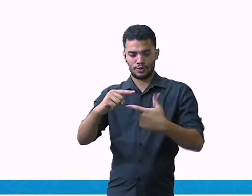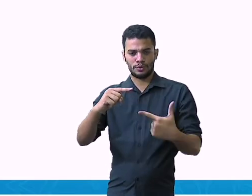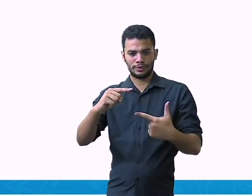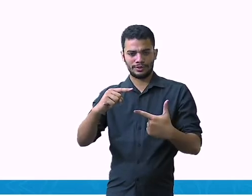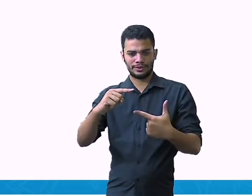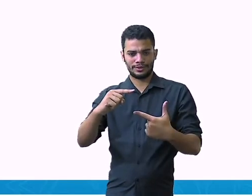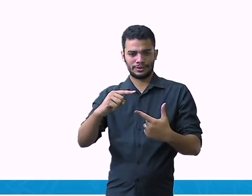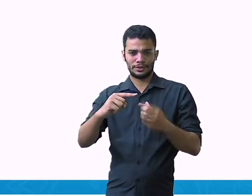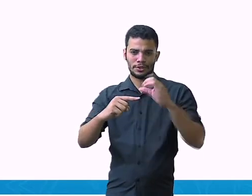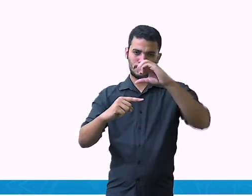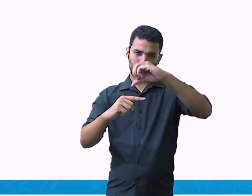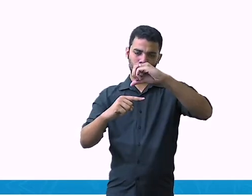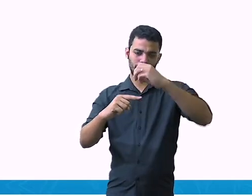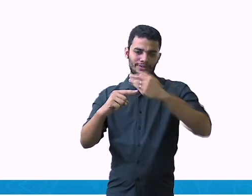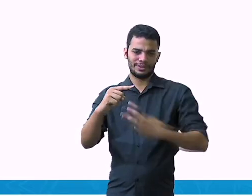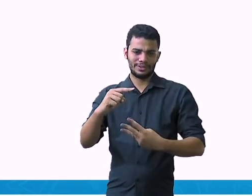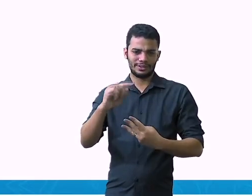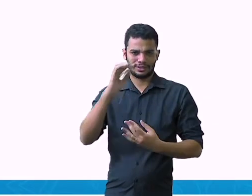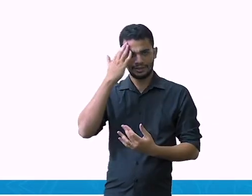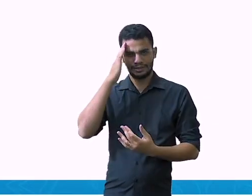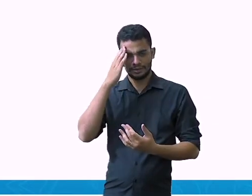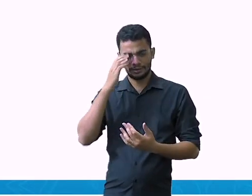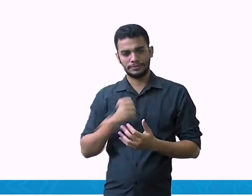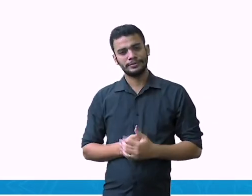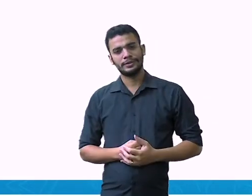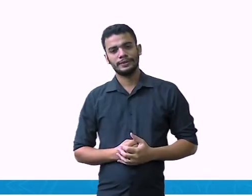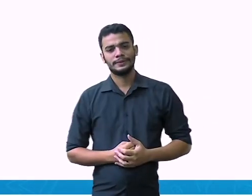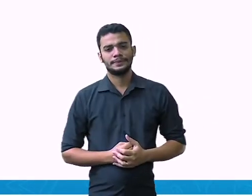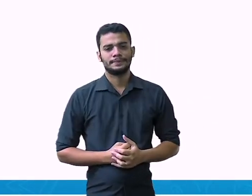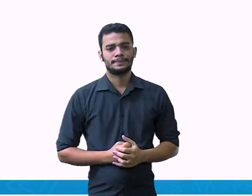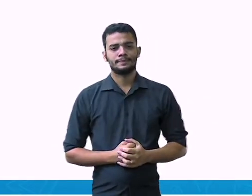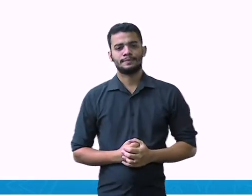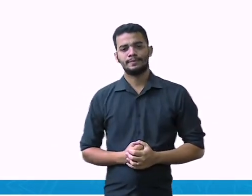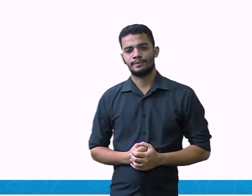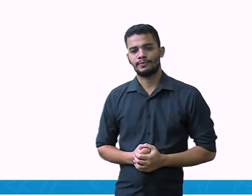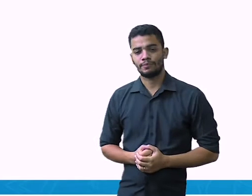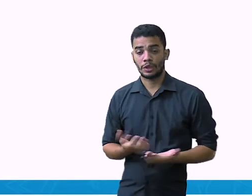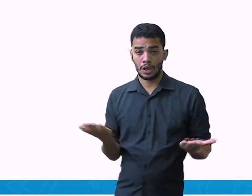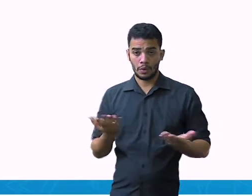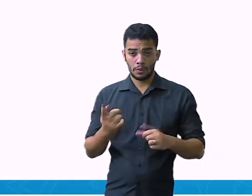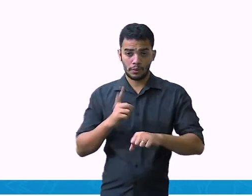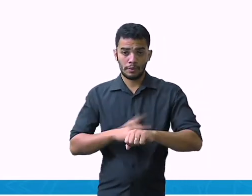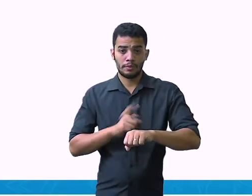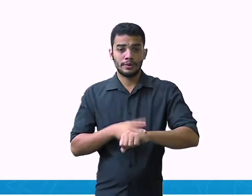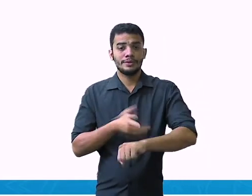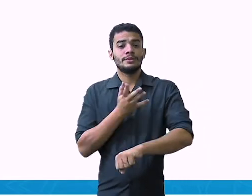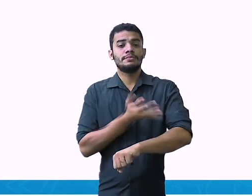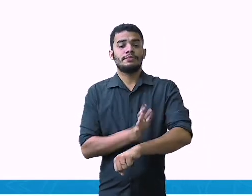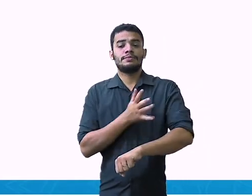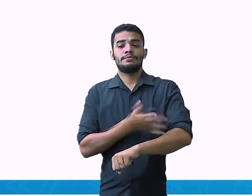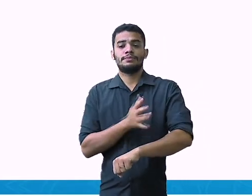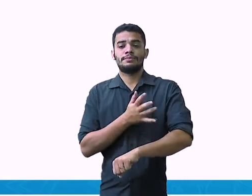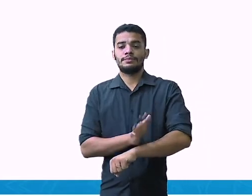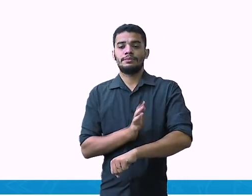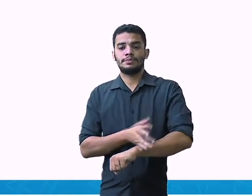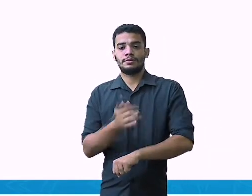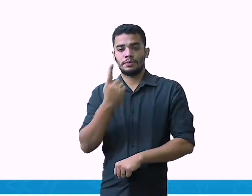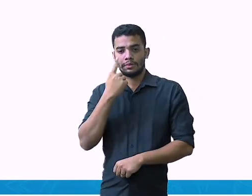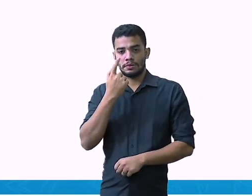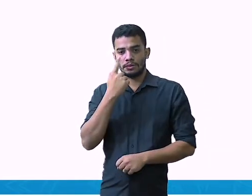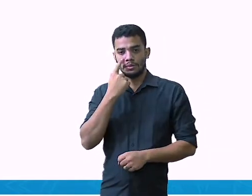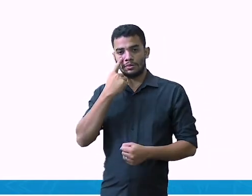encontrar esse número na tabuada. Vamos exercitar? Deixei aqui para nós, olha, do ladinho, o